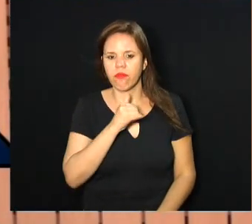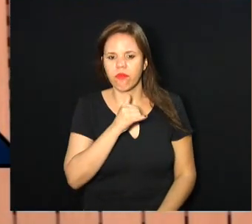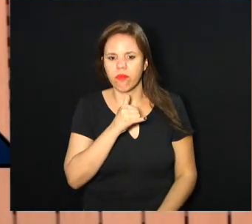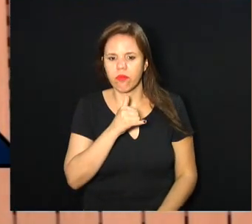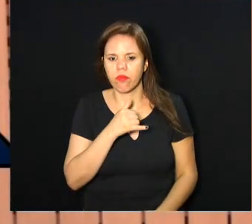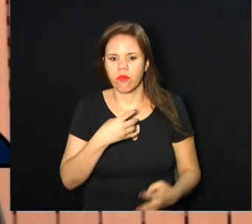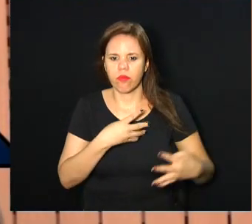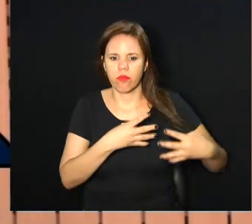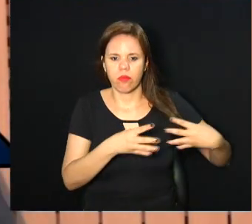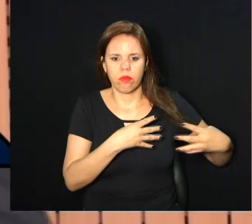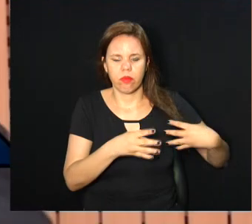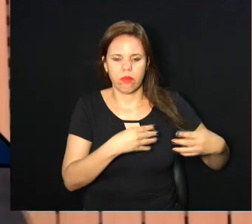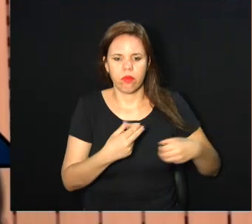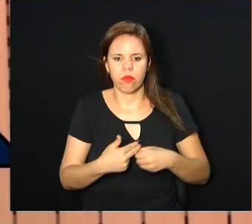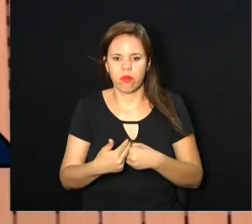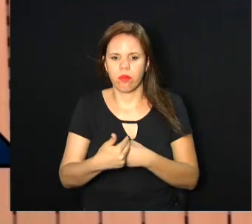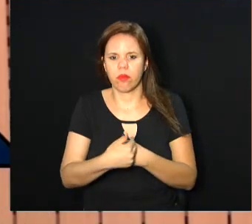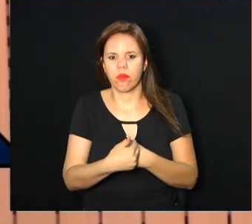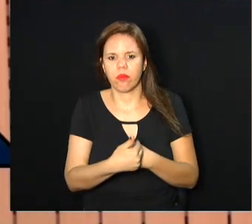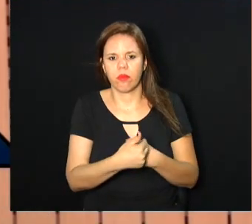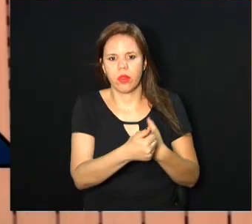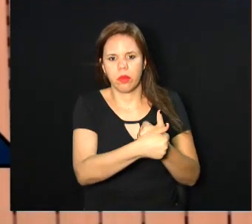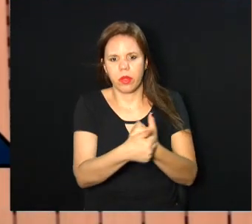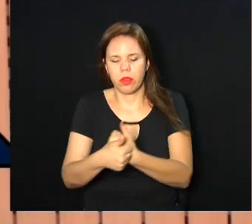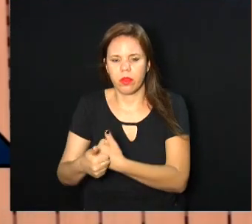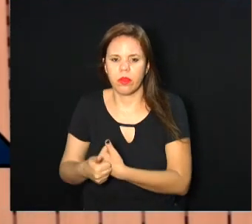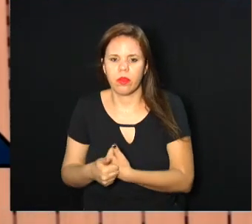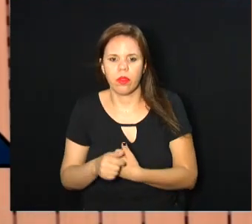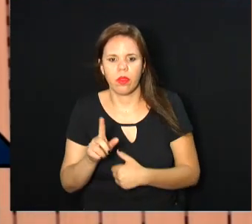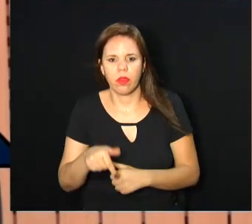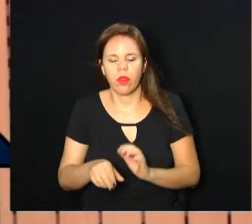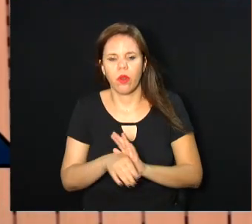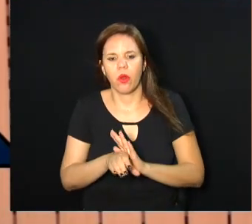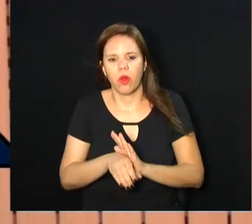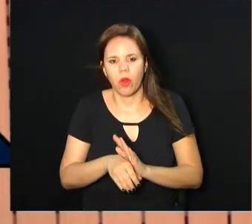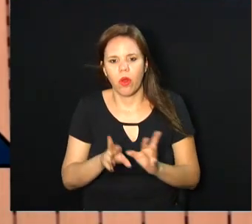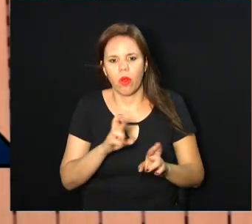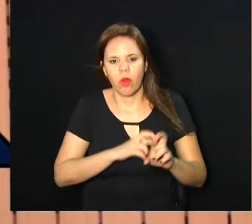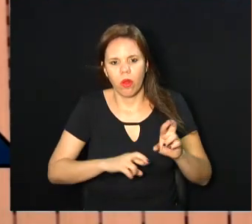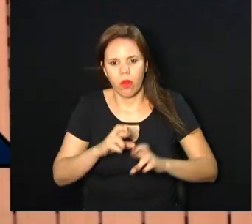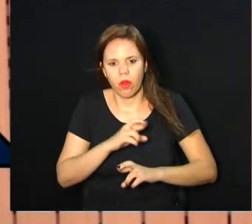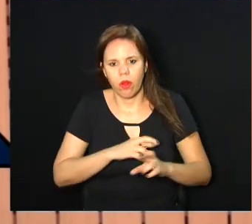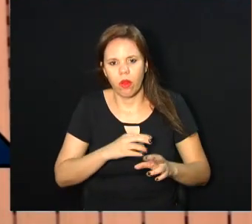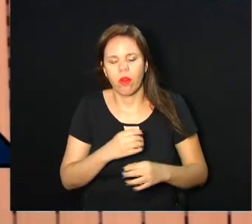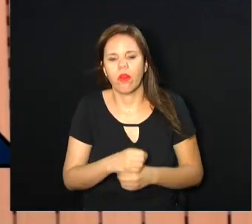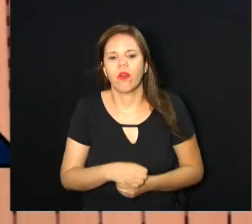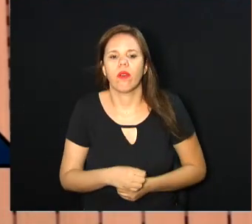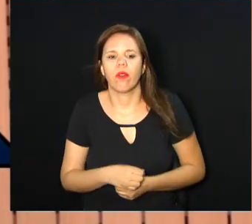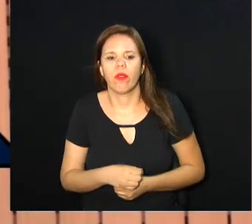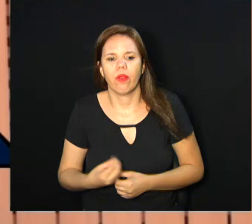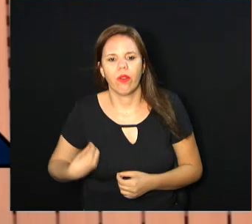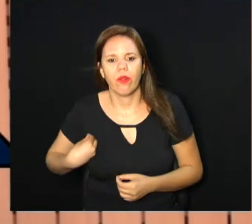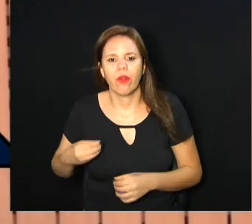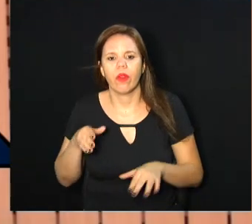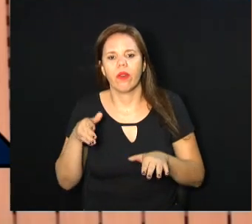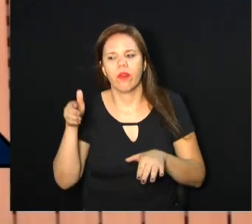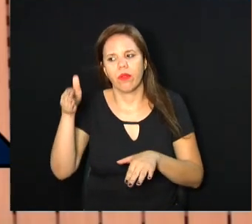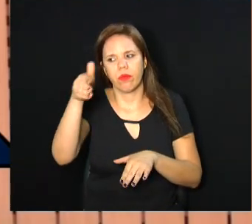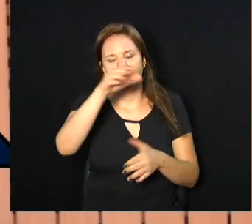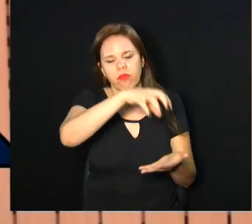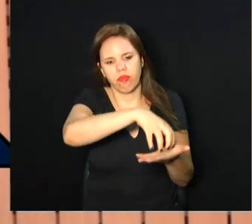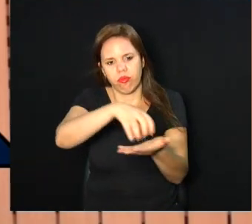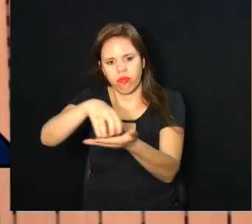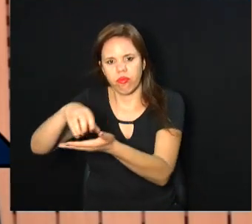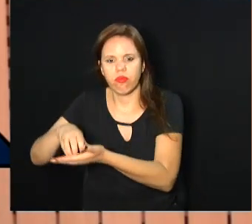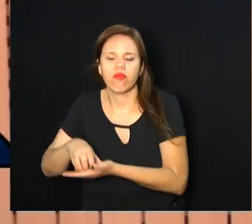Barão Geraldo, na Unicamp e nos arredores, que é o conceito de laboratório vivo. Então trouxe aqui informações a respeito